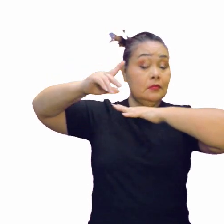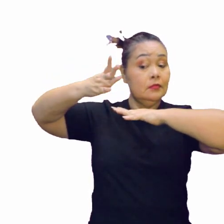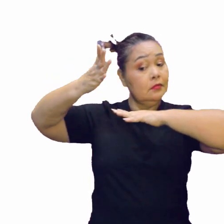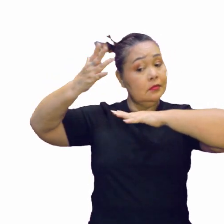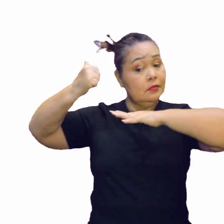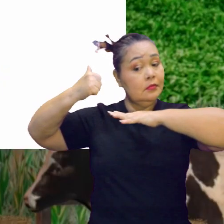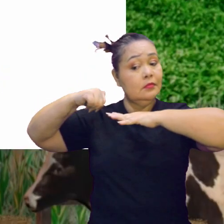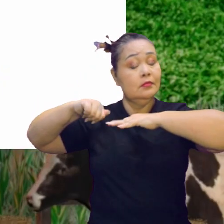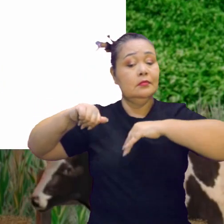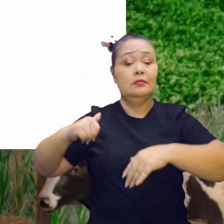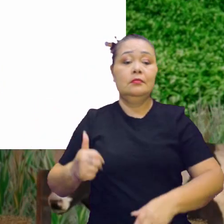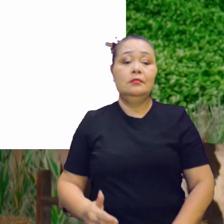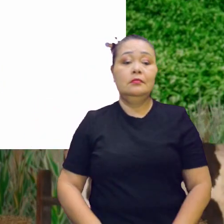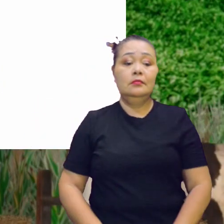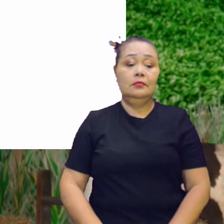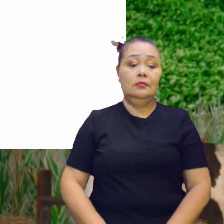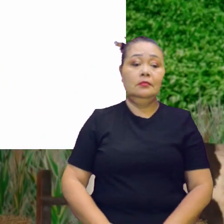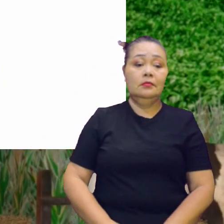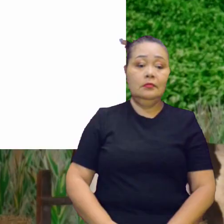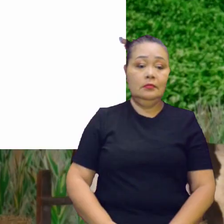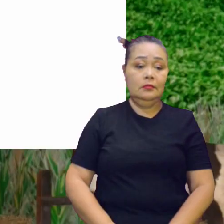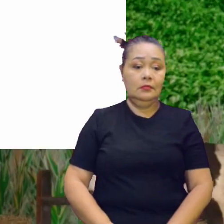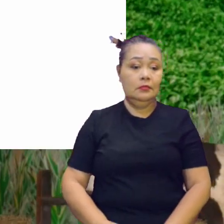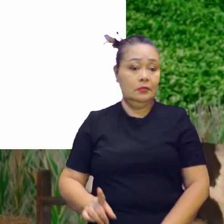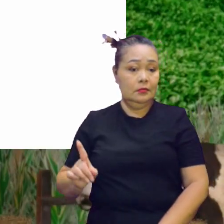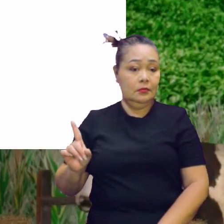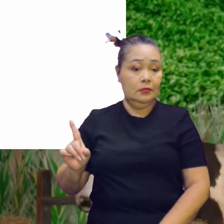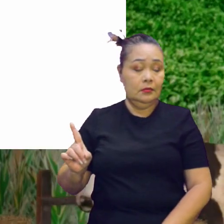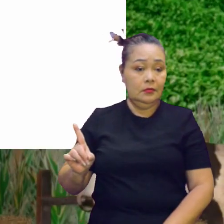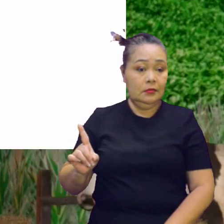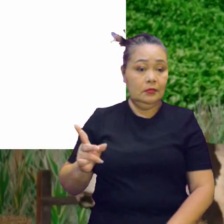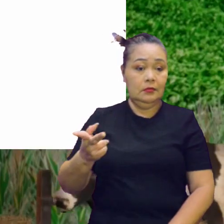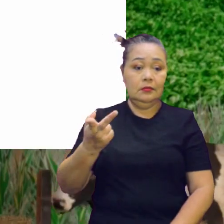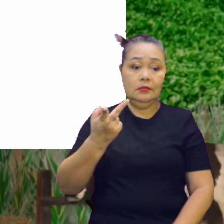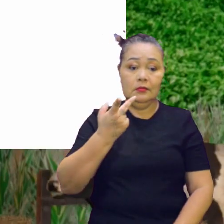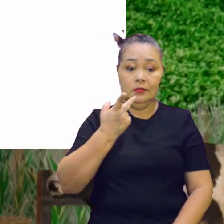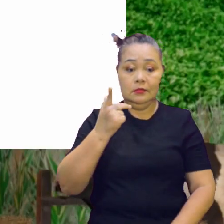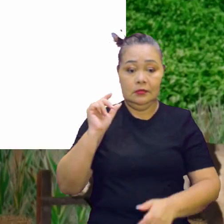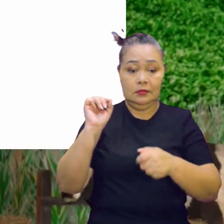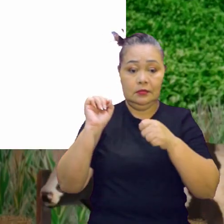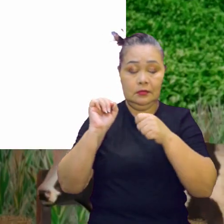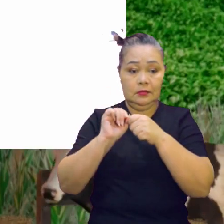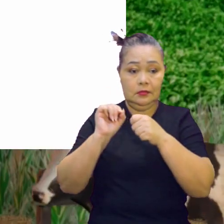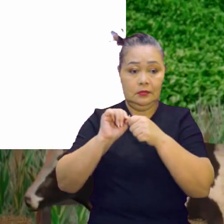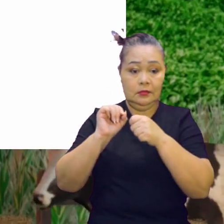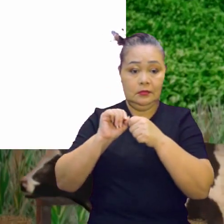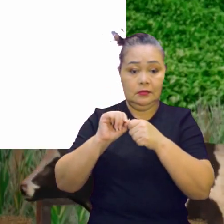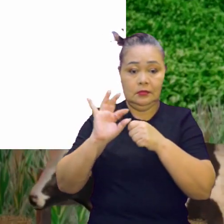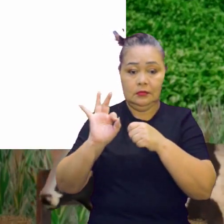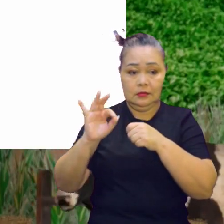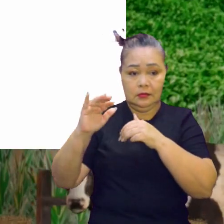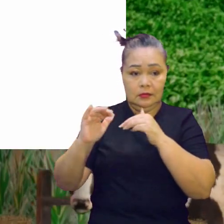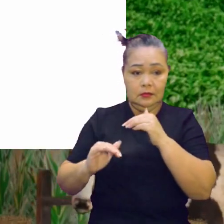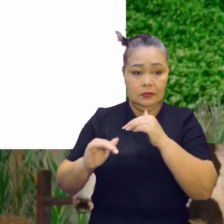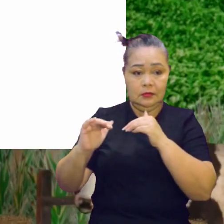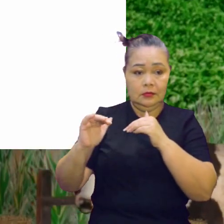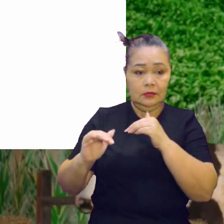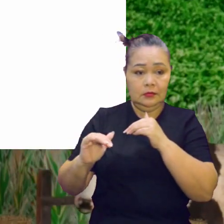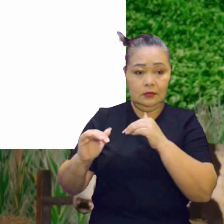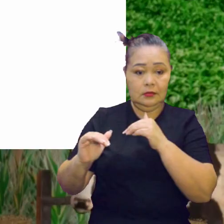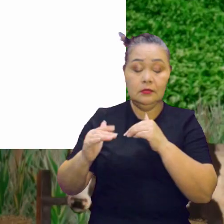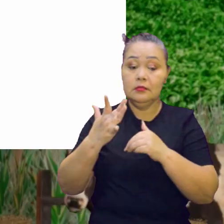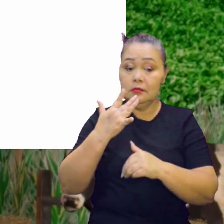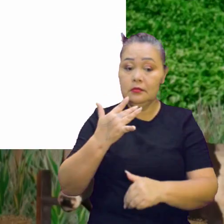mim. Vem cá. Olha, eu fiz isso aqui quase não aparece direito, né? Essa cor que eu